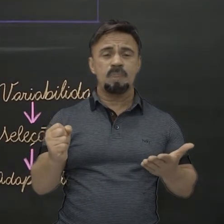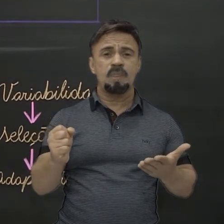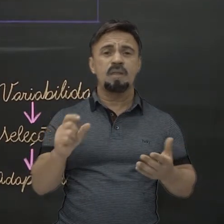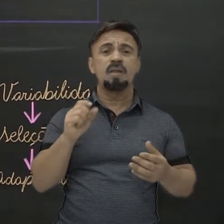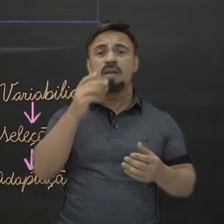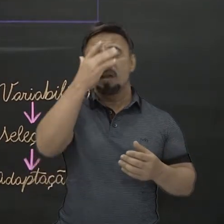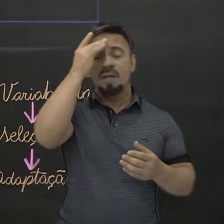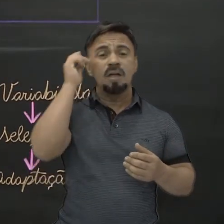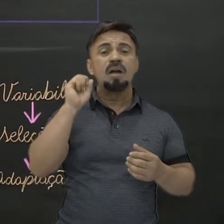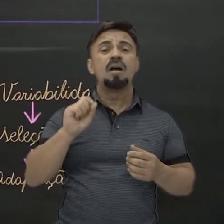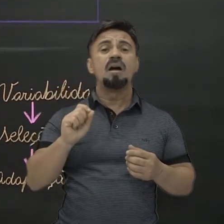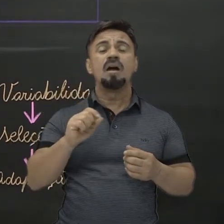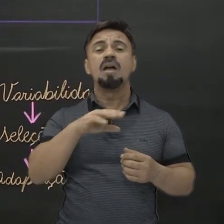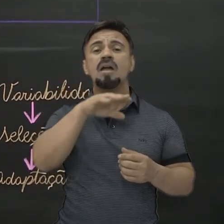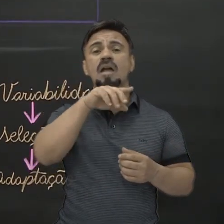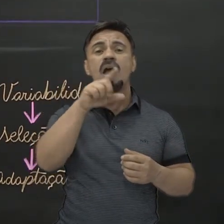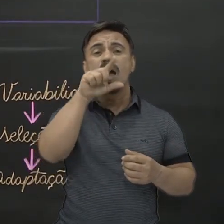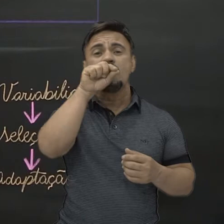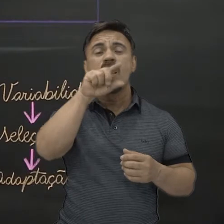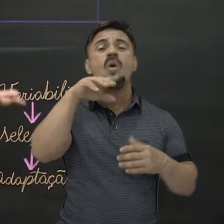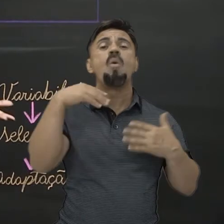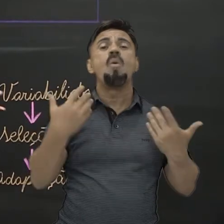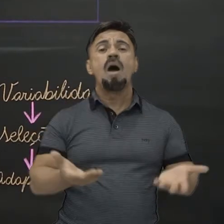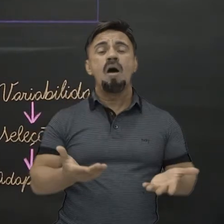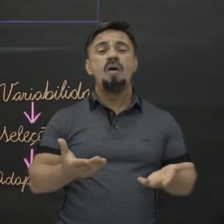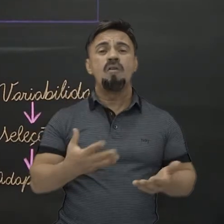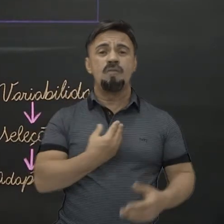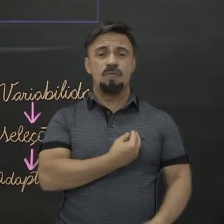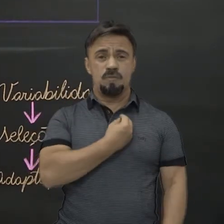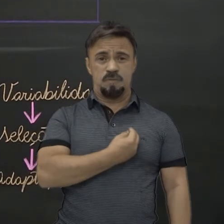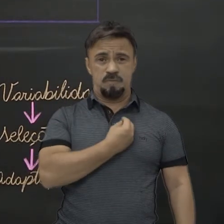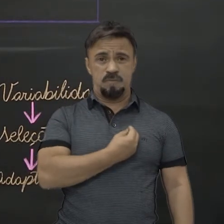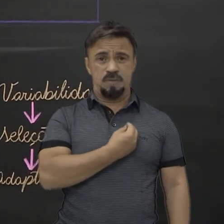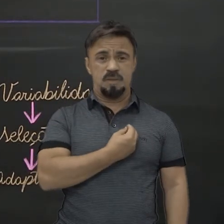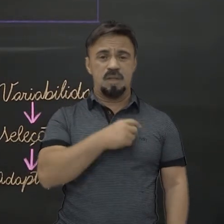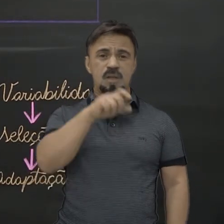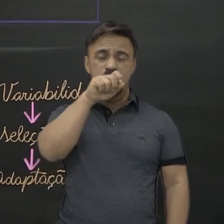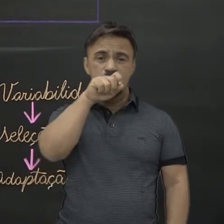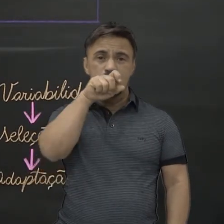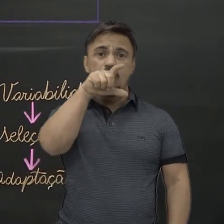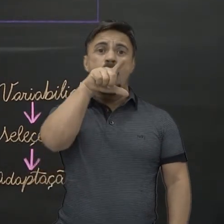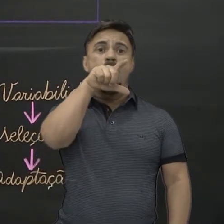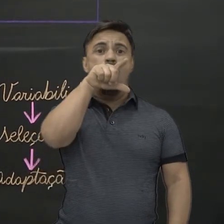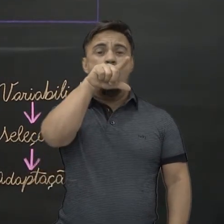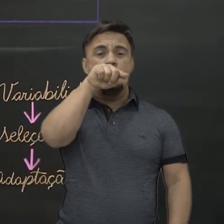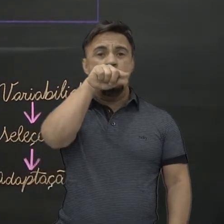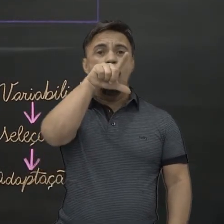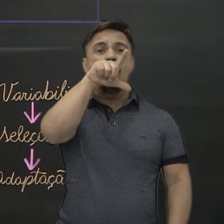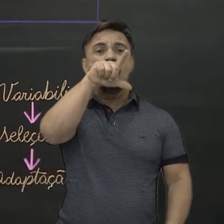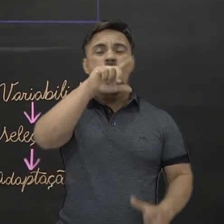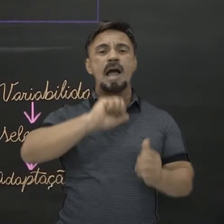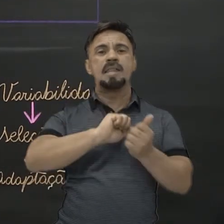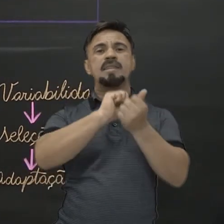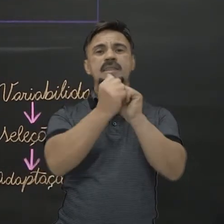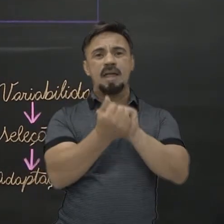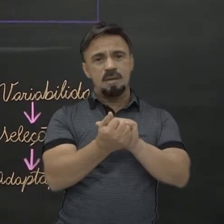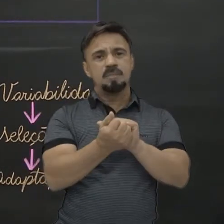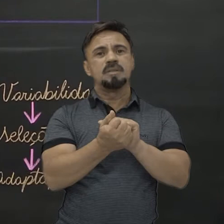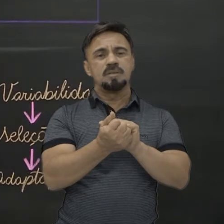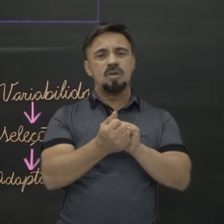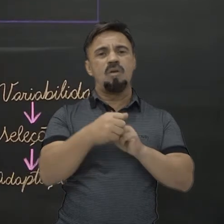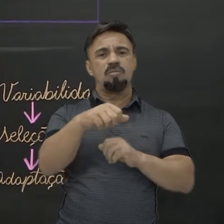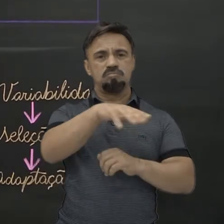sobreviver, se reproduzir, ter sucesso reprodutivo naquele ambiente? As de bico maior. As mais adaptadas